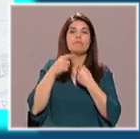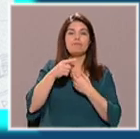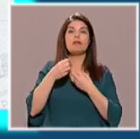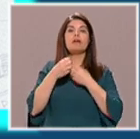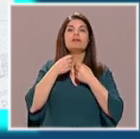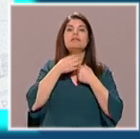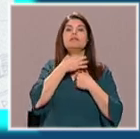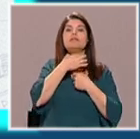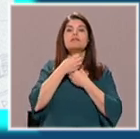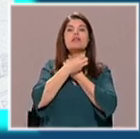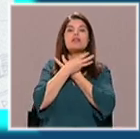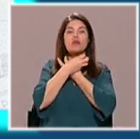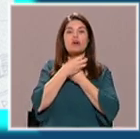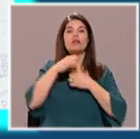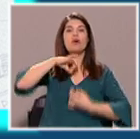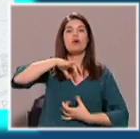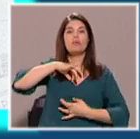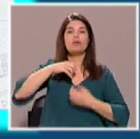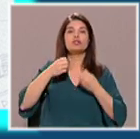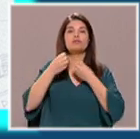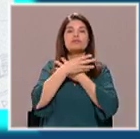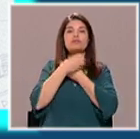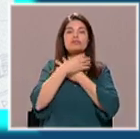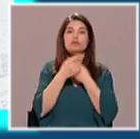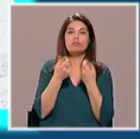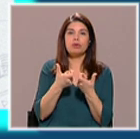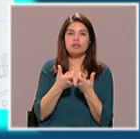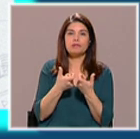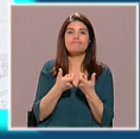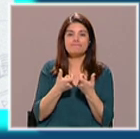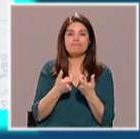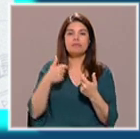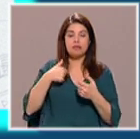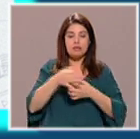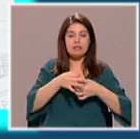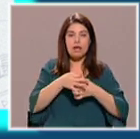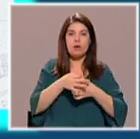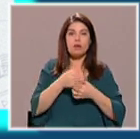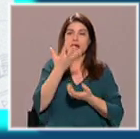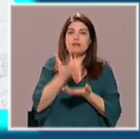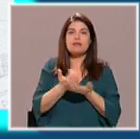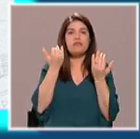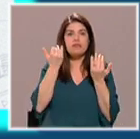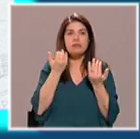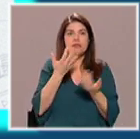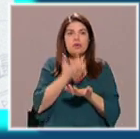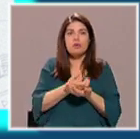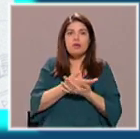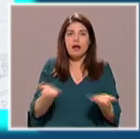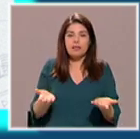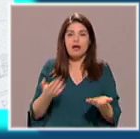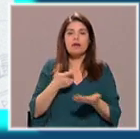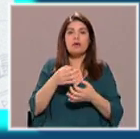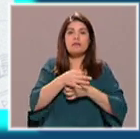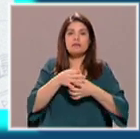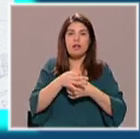poucas hormonas. As células do corpo não têm mensageiros suficientes que as orientem. Em resposta, as células ficam